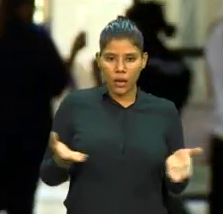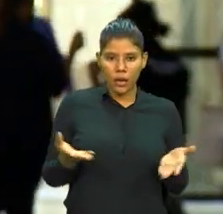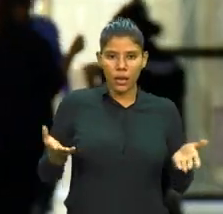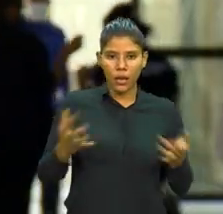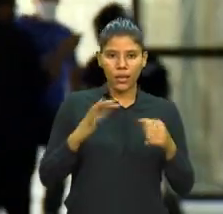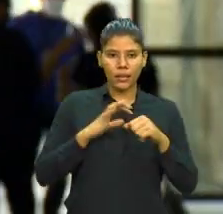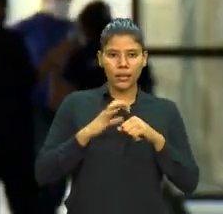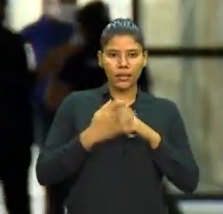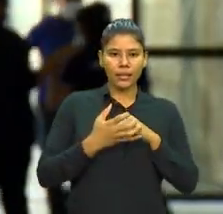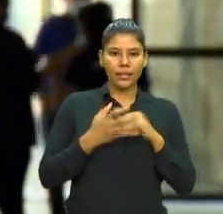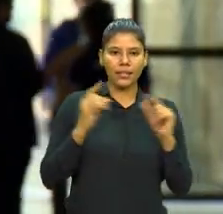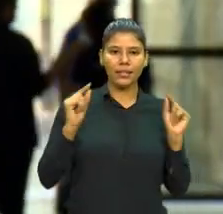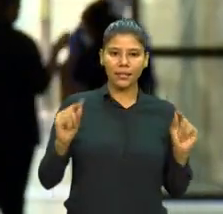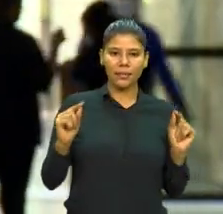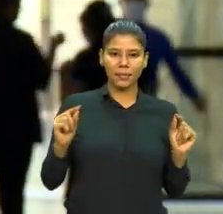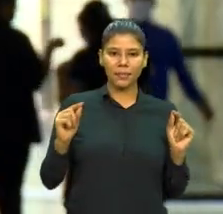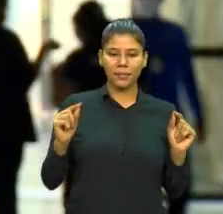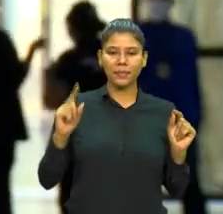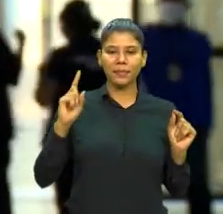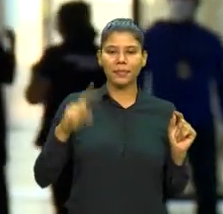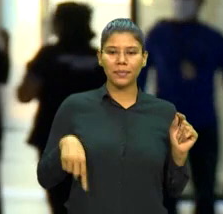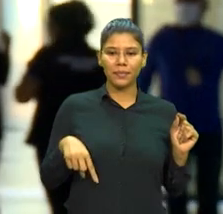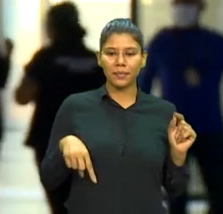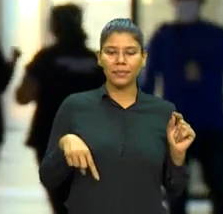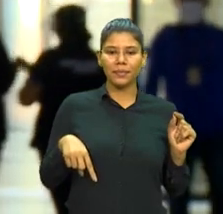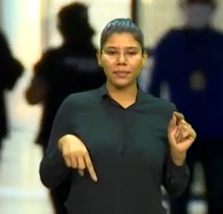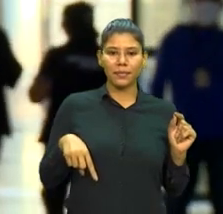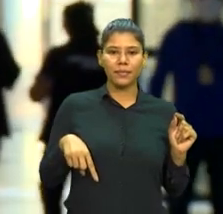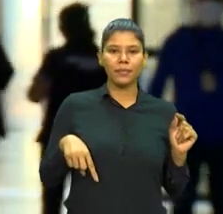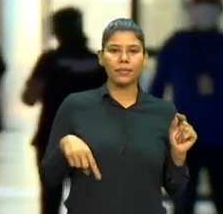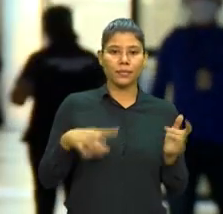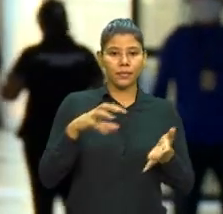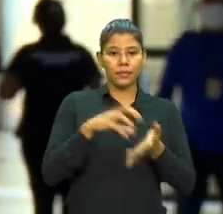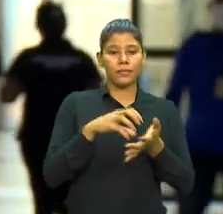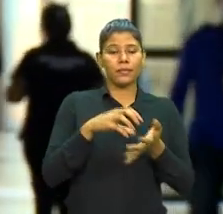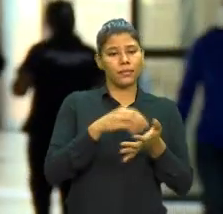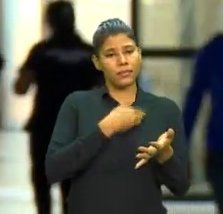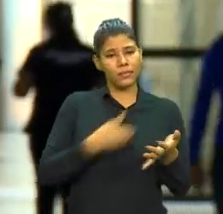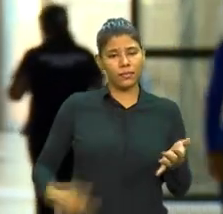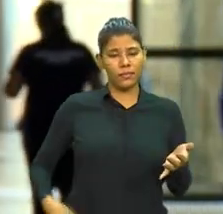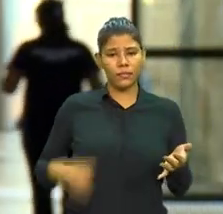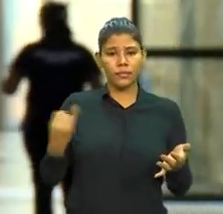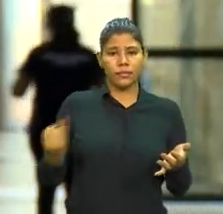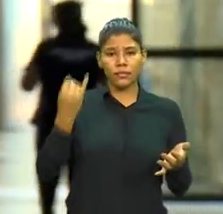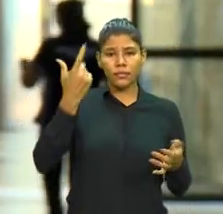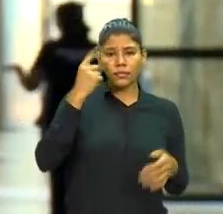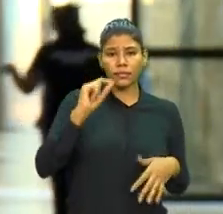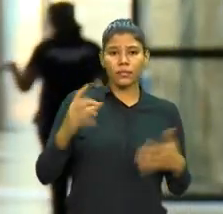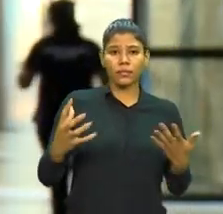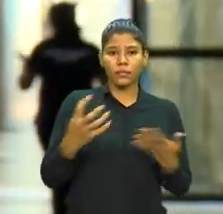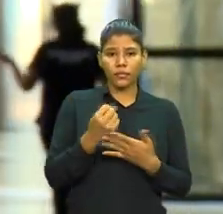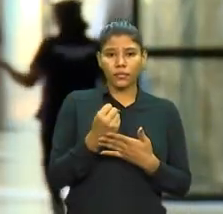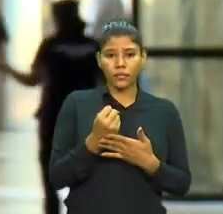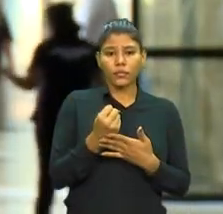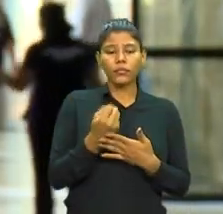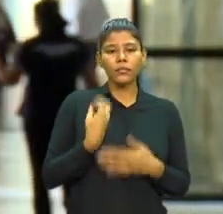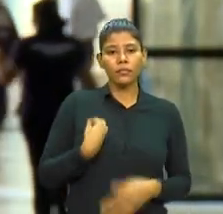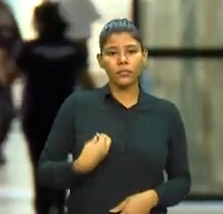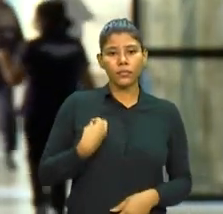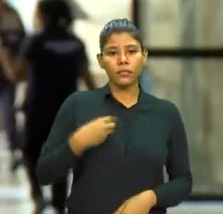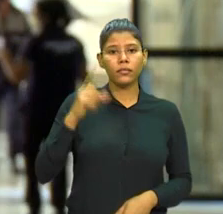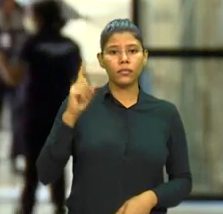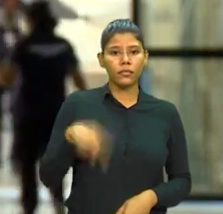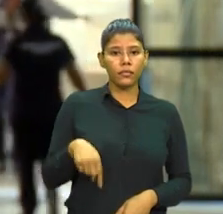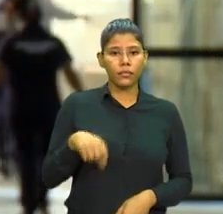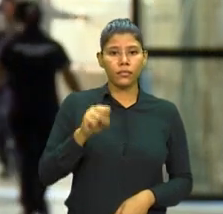é da imprescindibilidade do serviço público quem salvou milhões de vidas foi o SUS foi o servidor público foi o